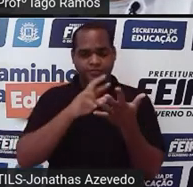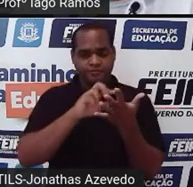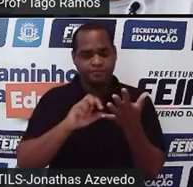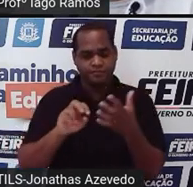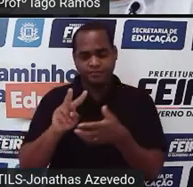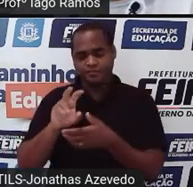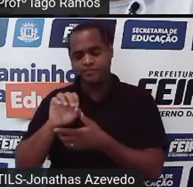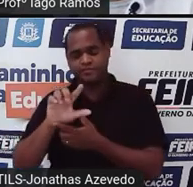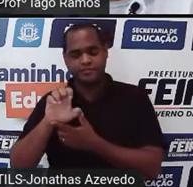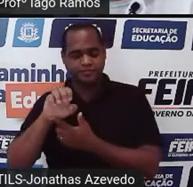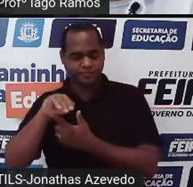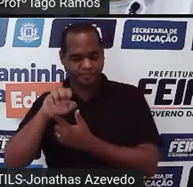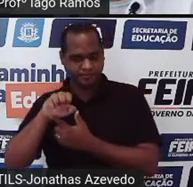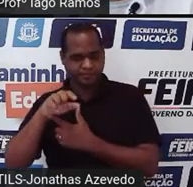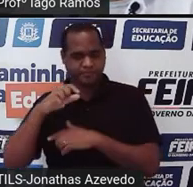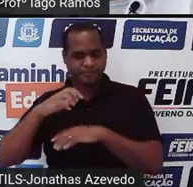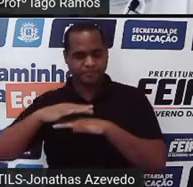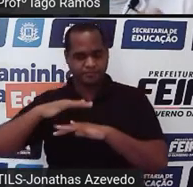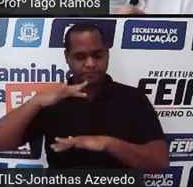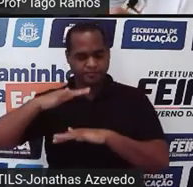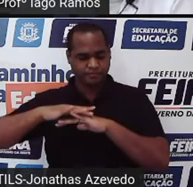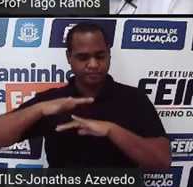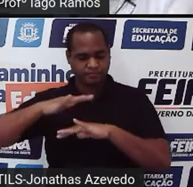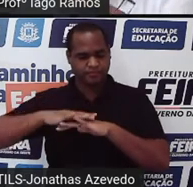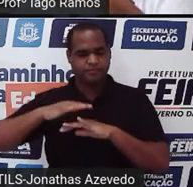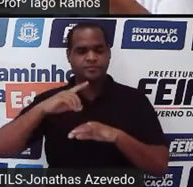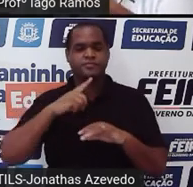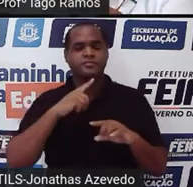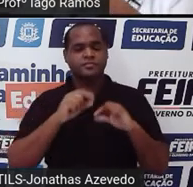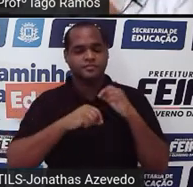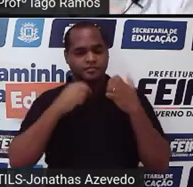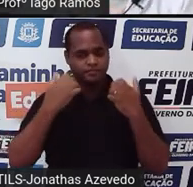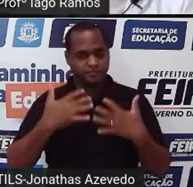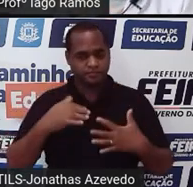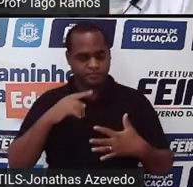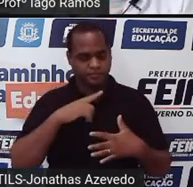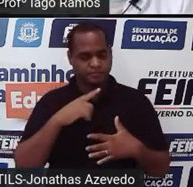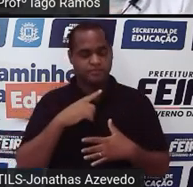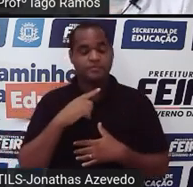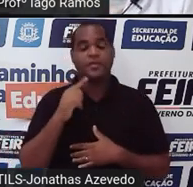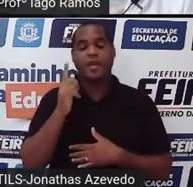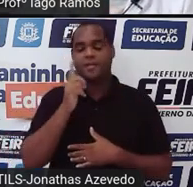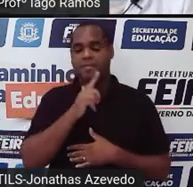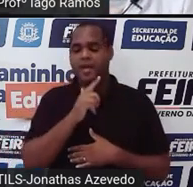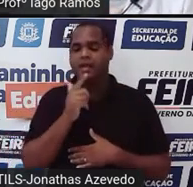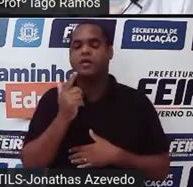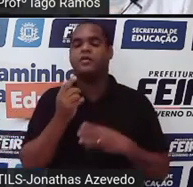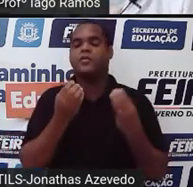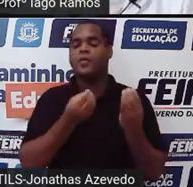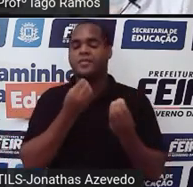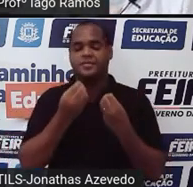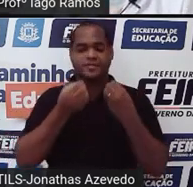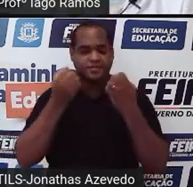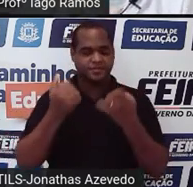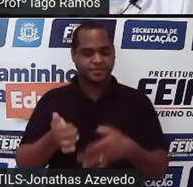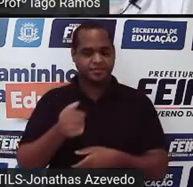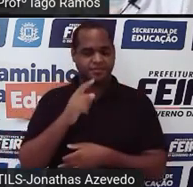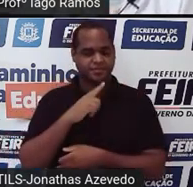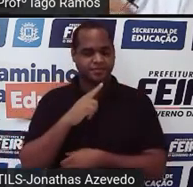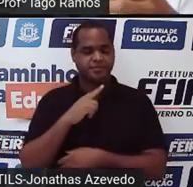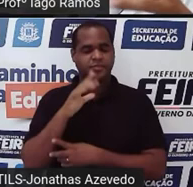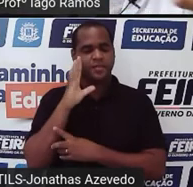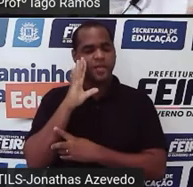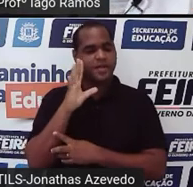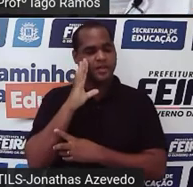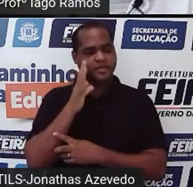o volume sem sentar usando cubinhos para medir né imagina se a gente